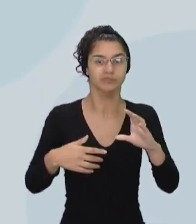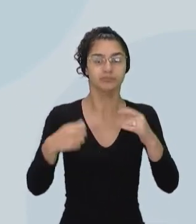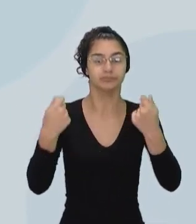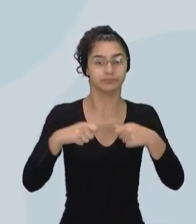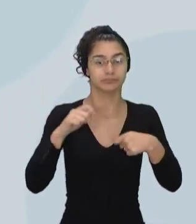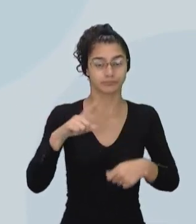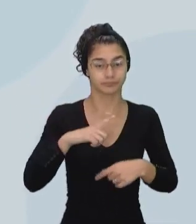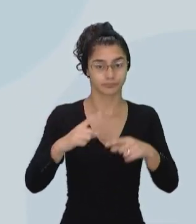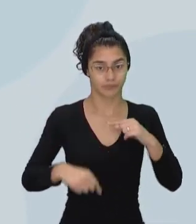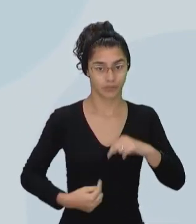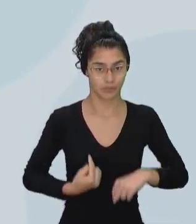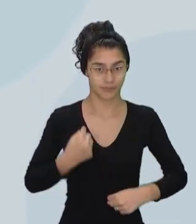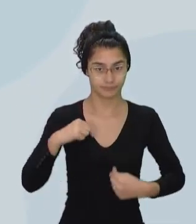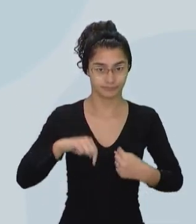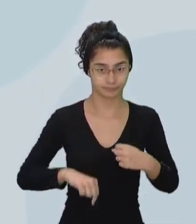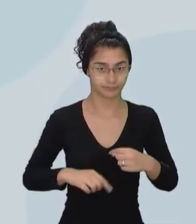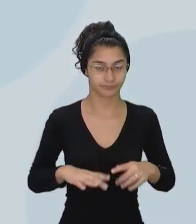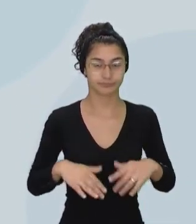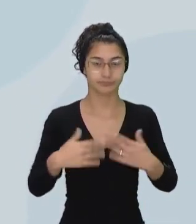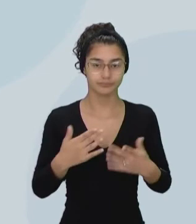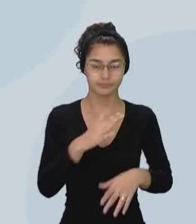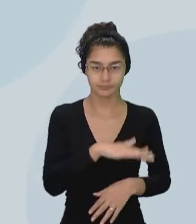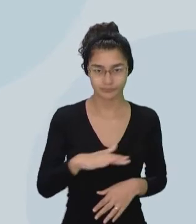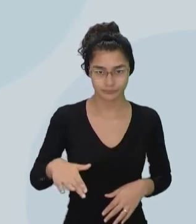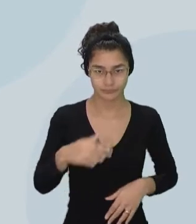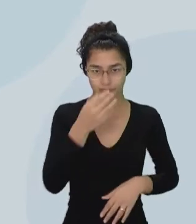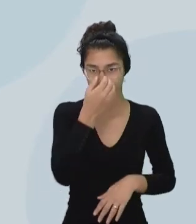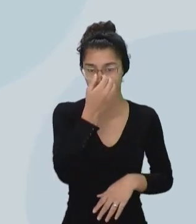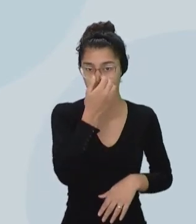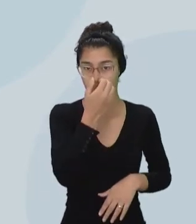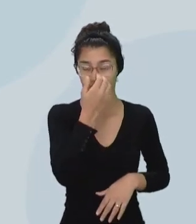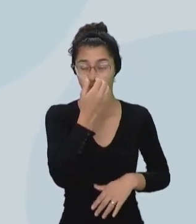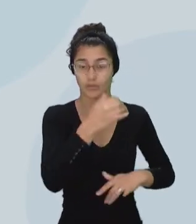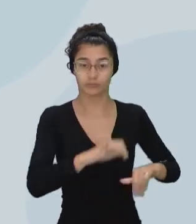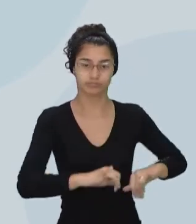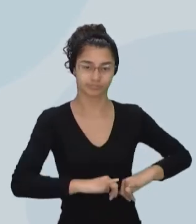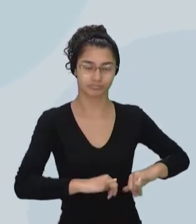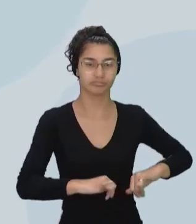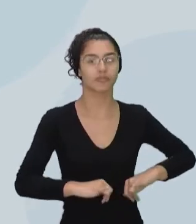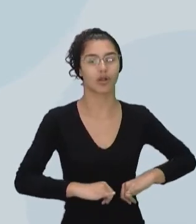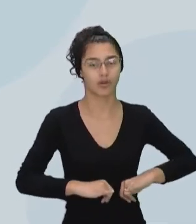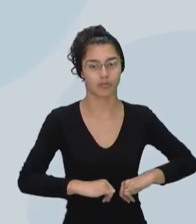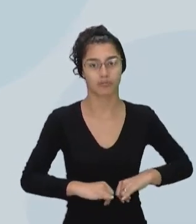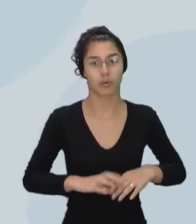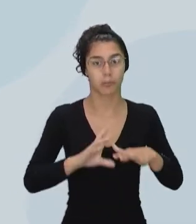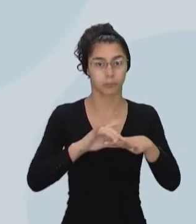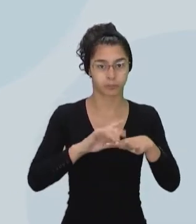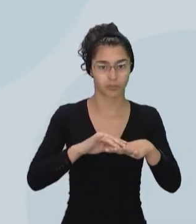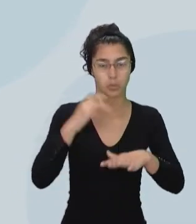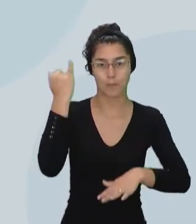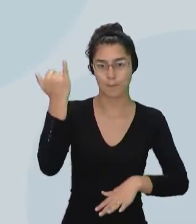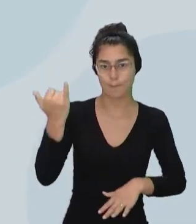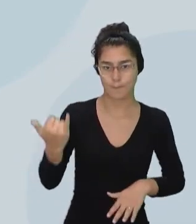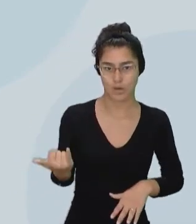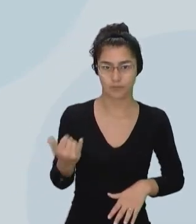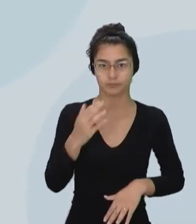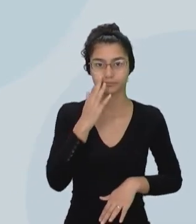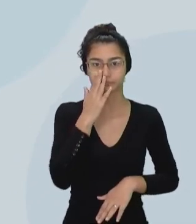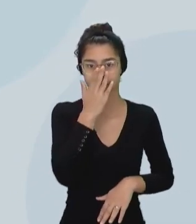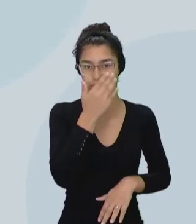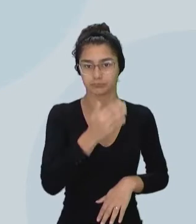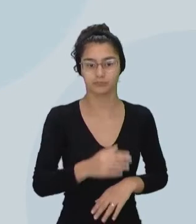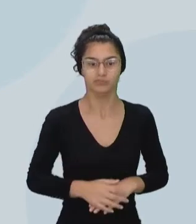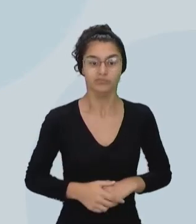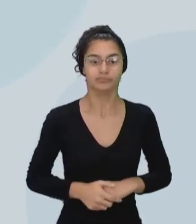do seu organismo. Por isso, as crianças sofrem muito com os quadros de desnutrição.